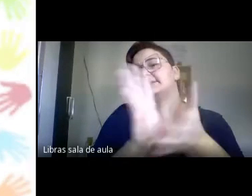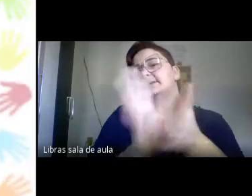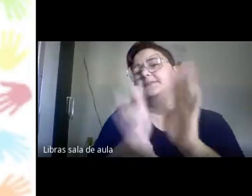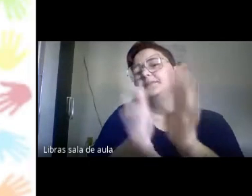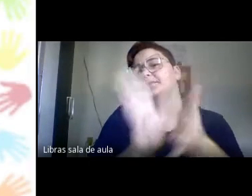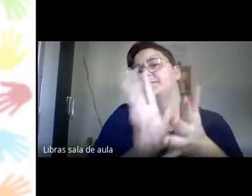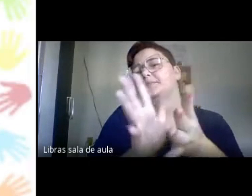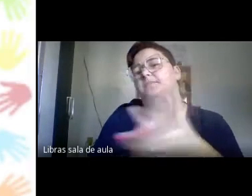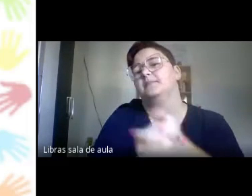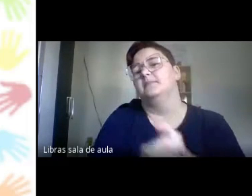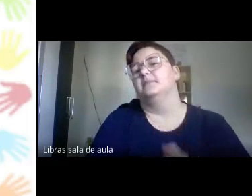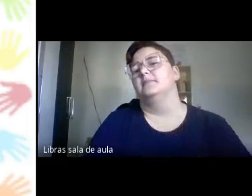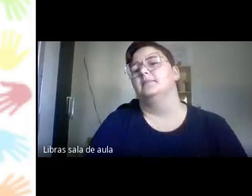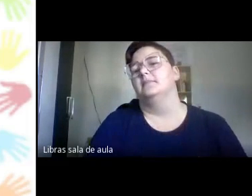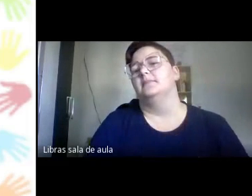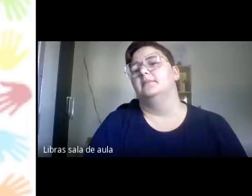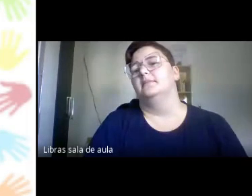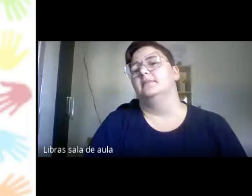Libras,